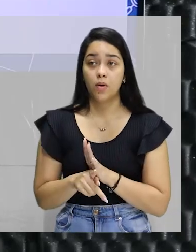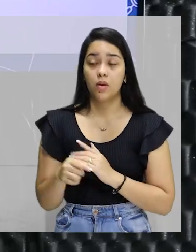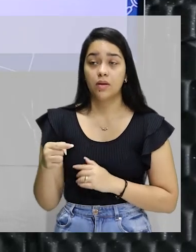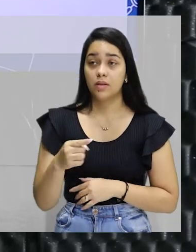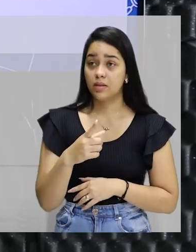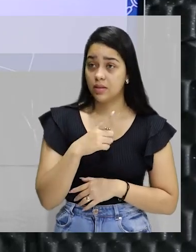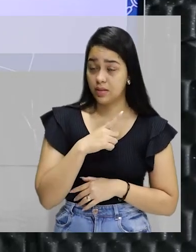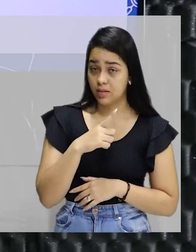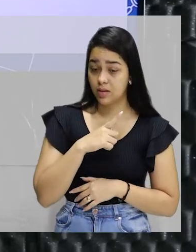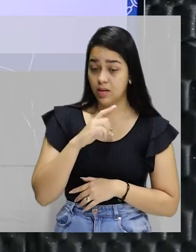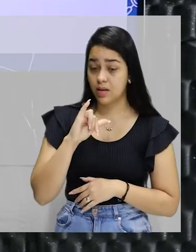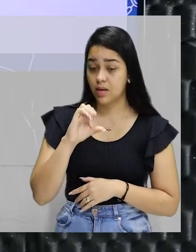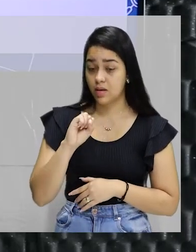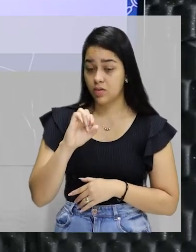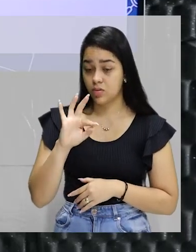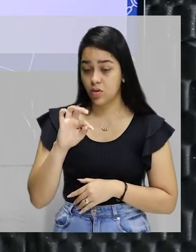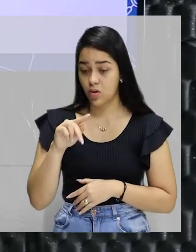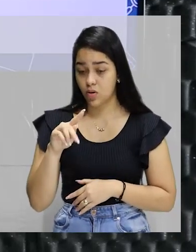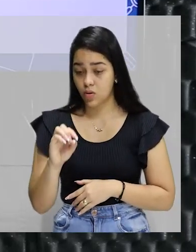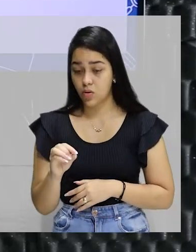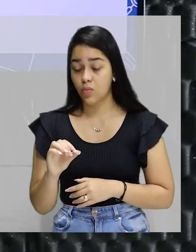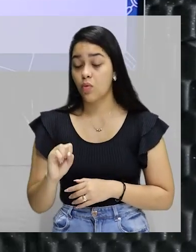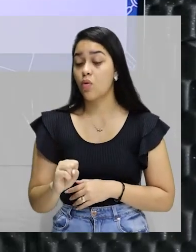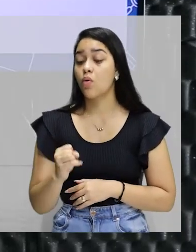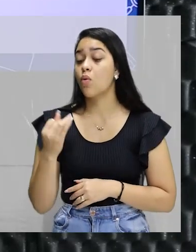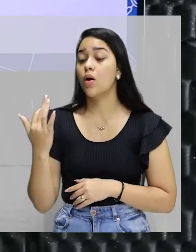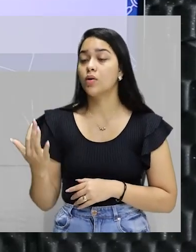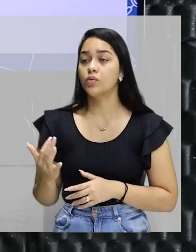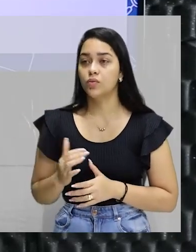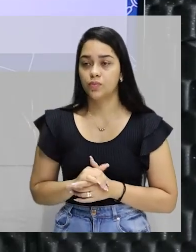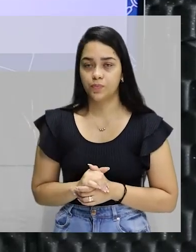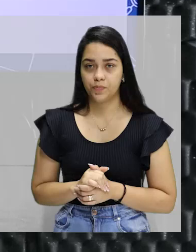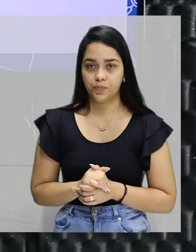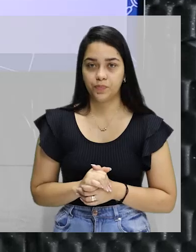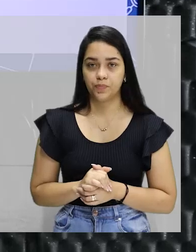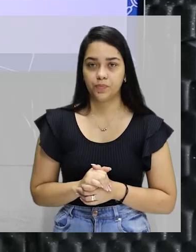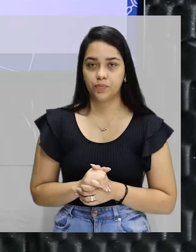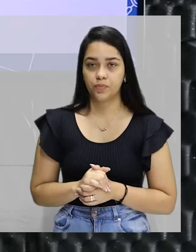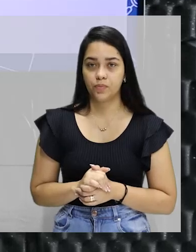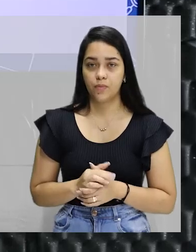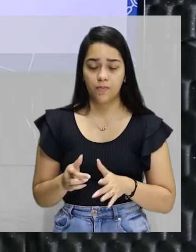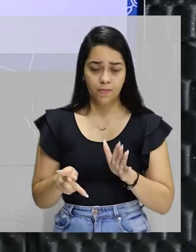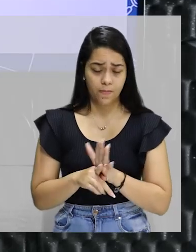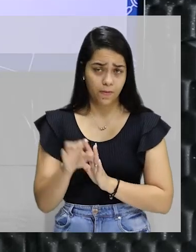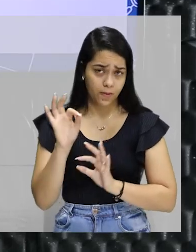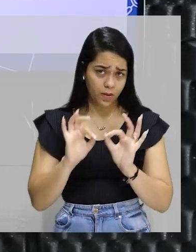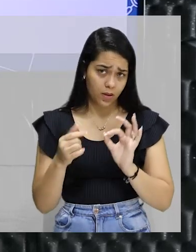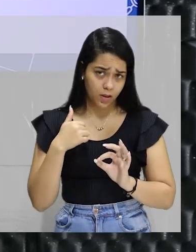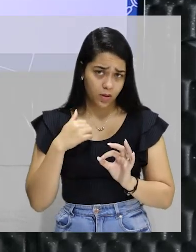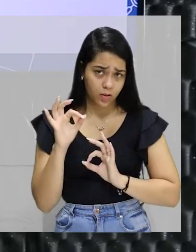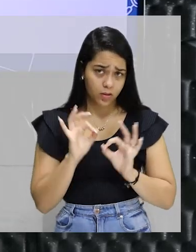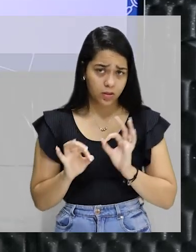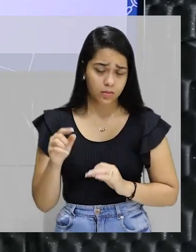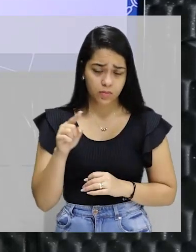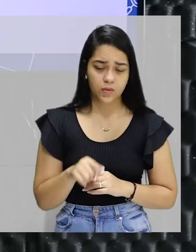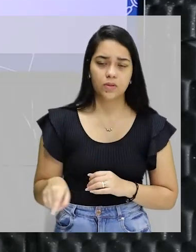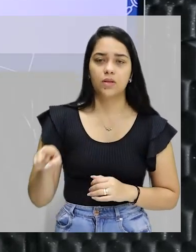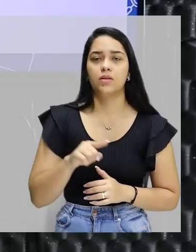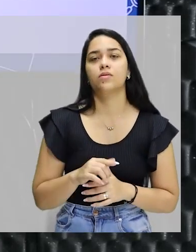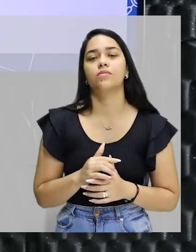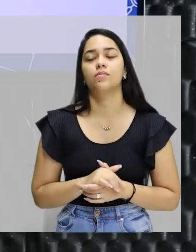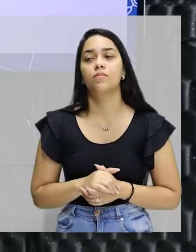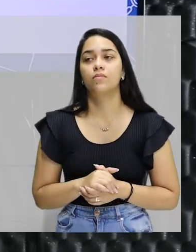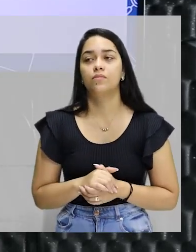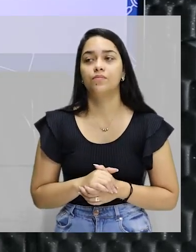desse radioisótopo será de... Turminha, olha só o esquema que montei para vocês.